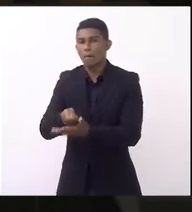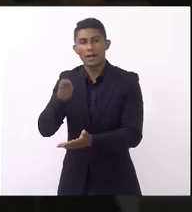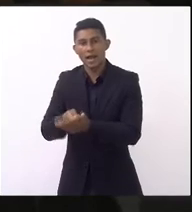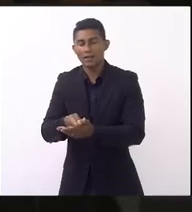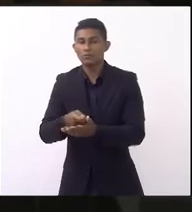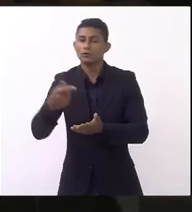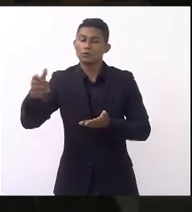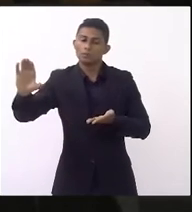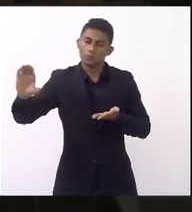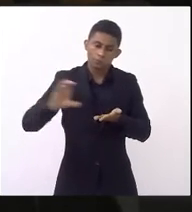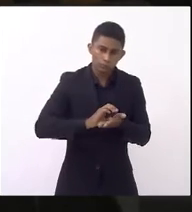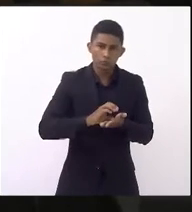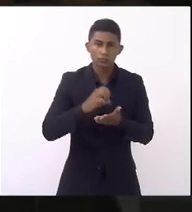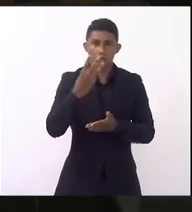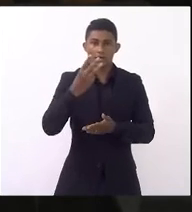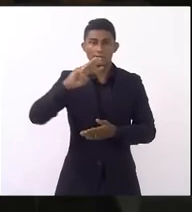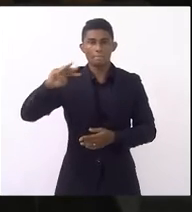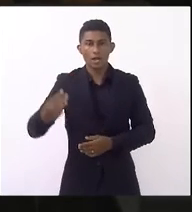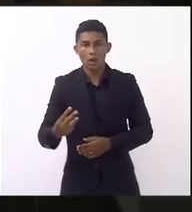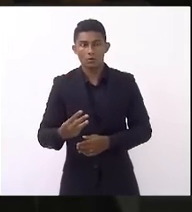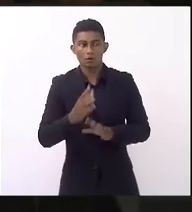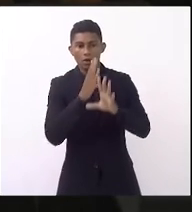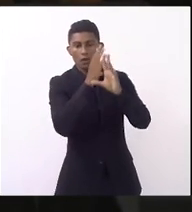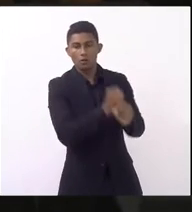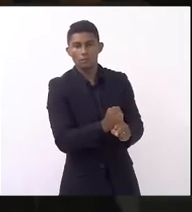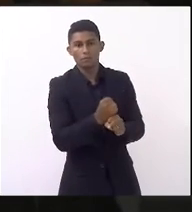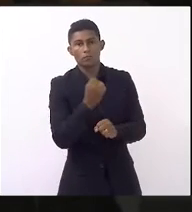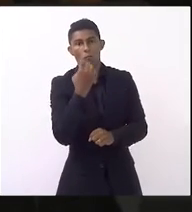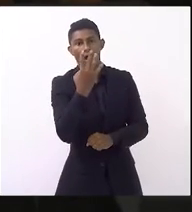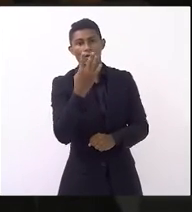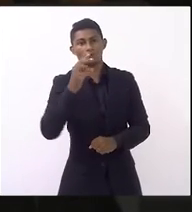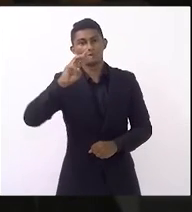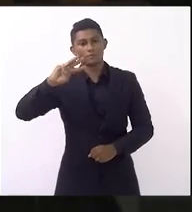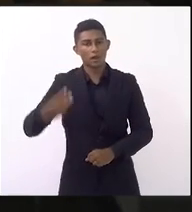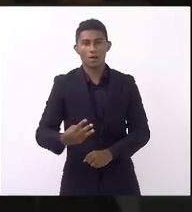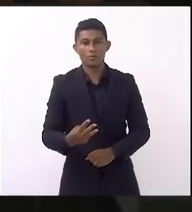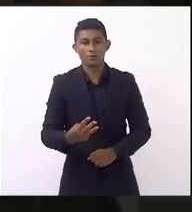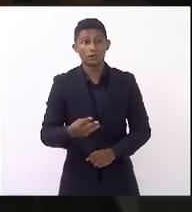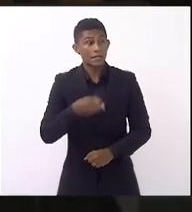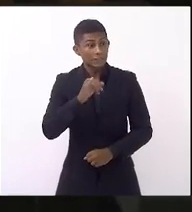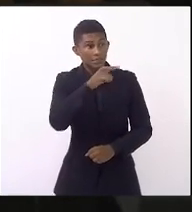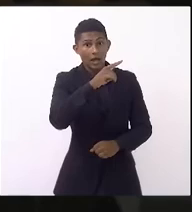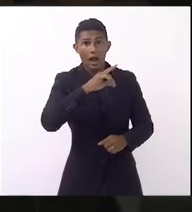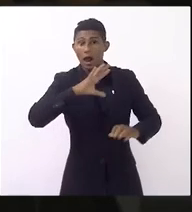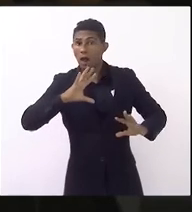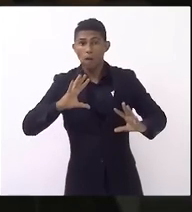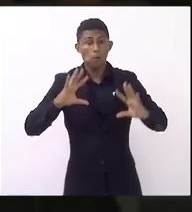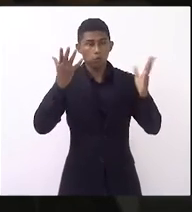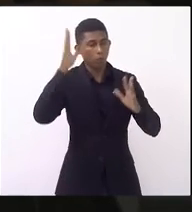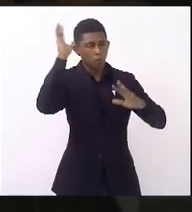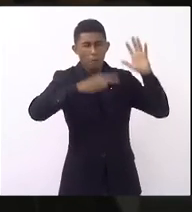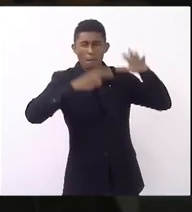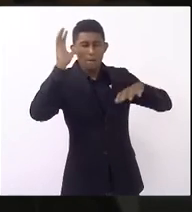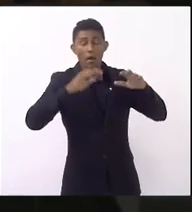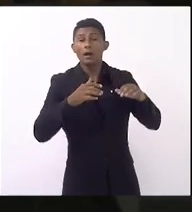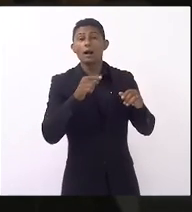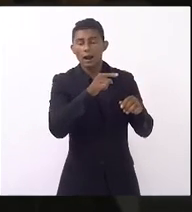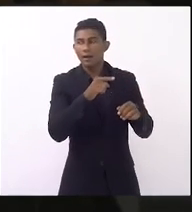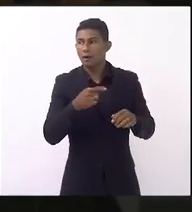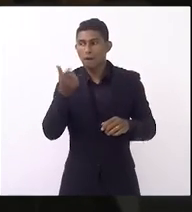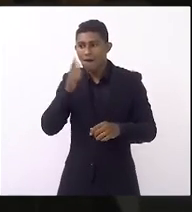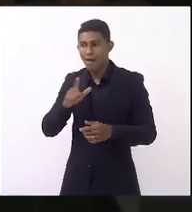Então, já fica com 4 à disposição dele. Ele teve problema, ele saca. Então, você tem um fundo